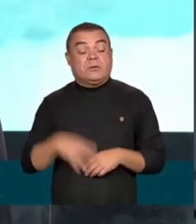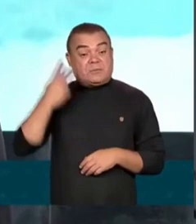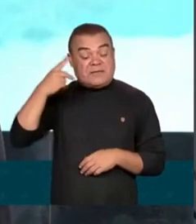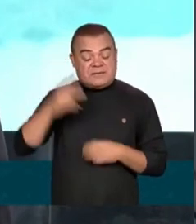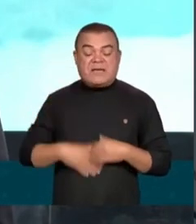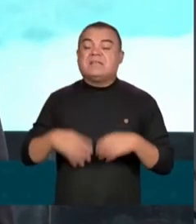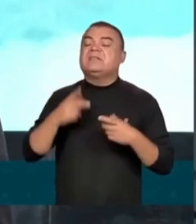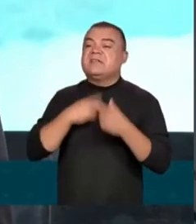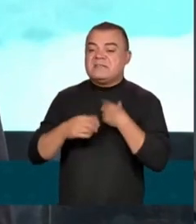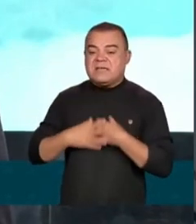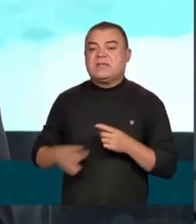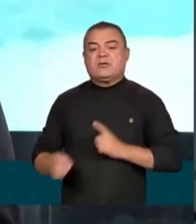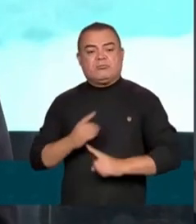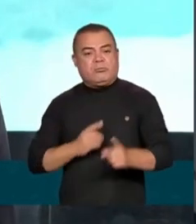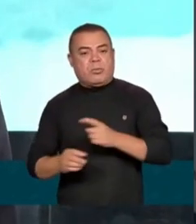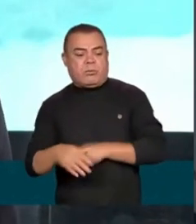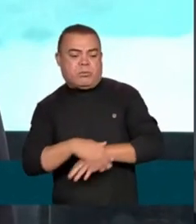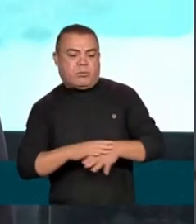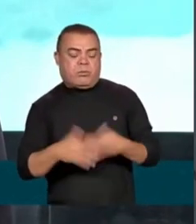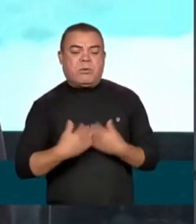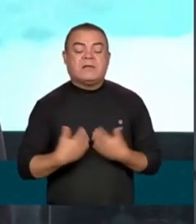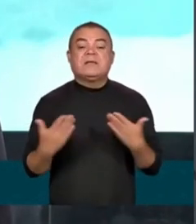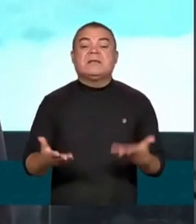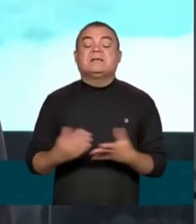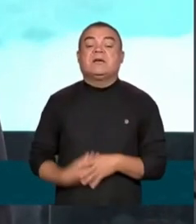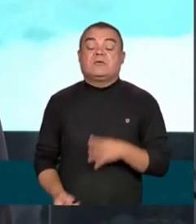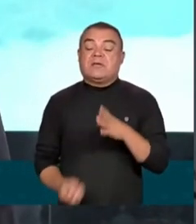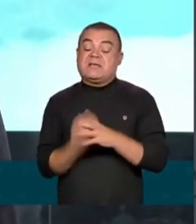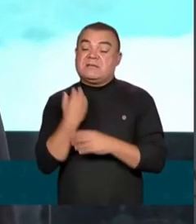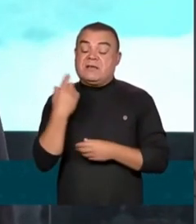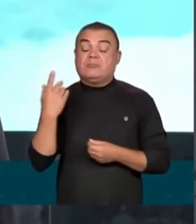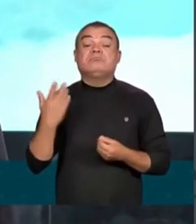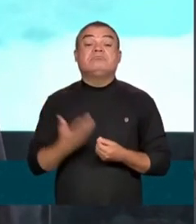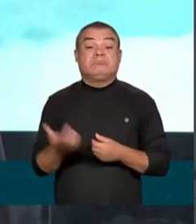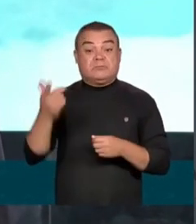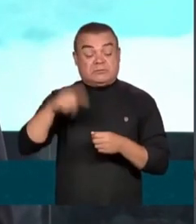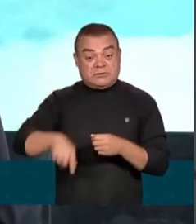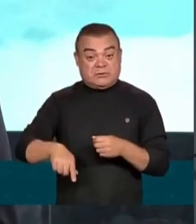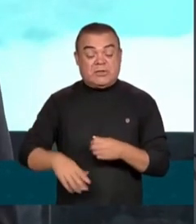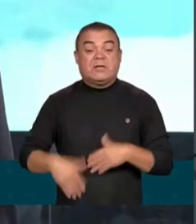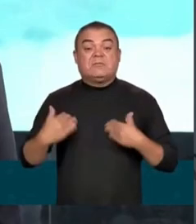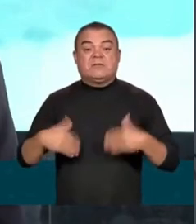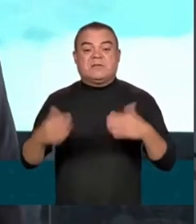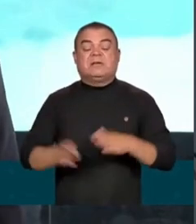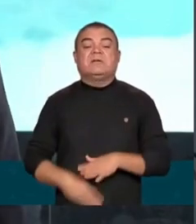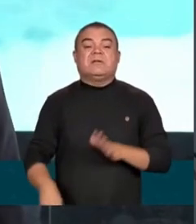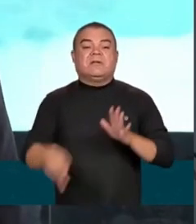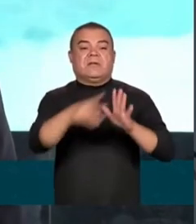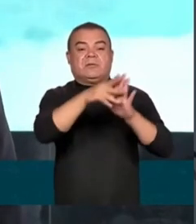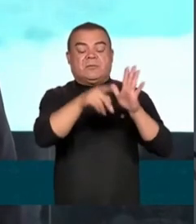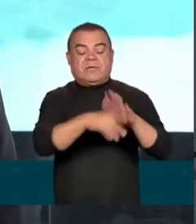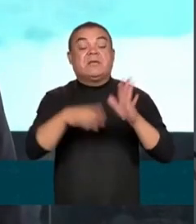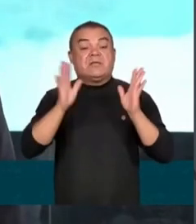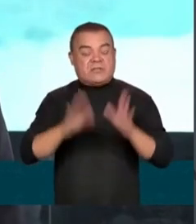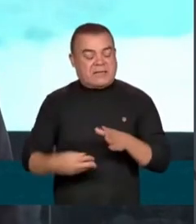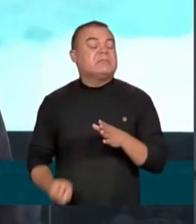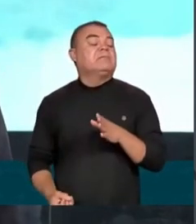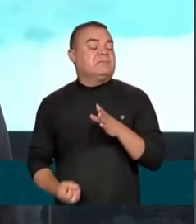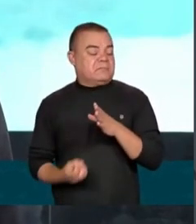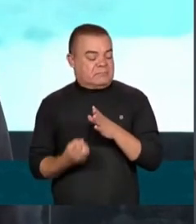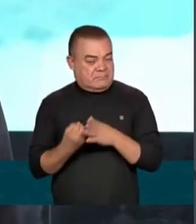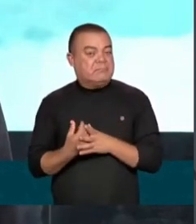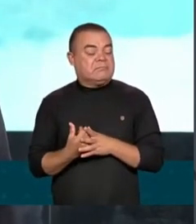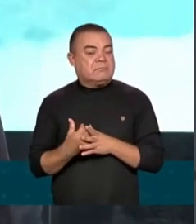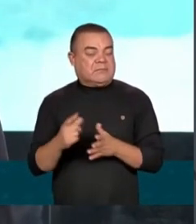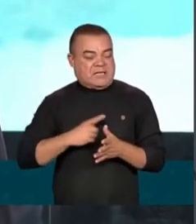debate maior então a recriação dos Ministérios mas é provisória já tem um acordo para instalação da comissão mista